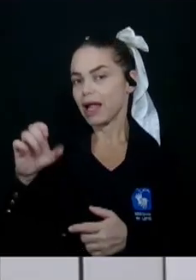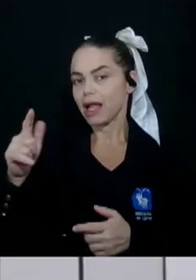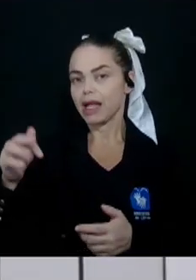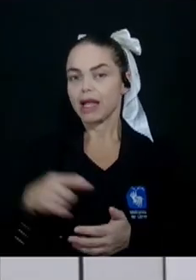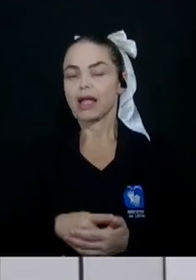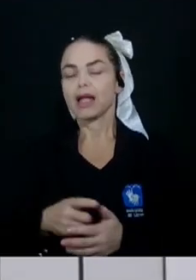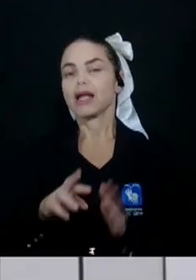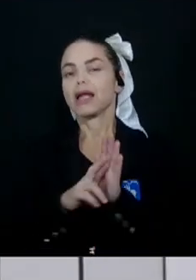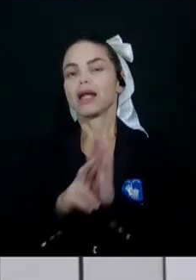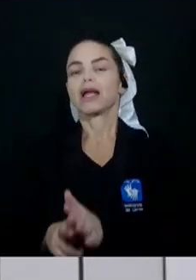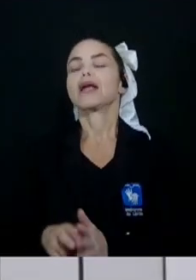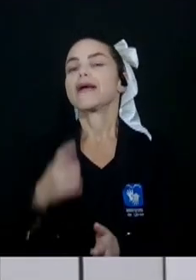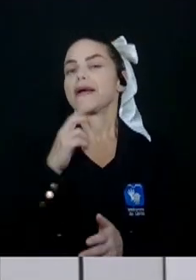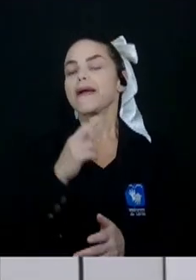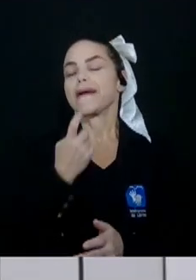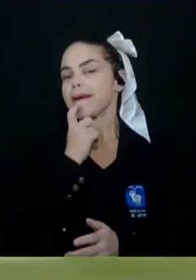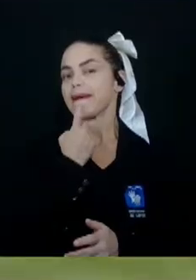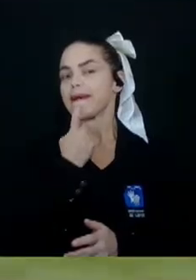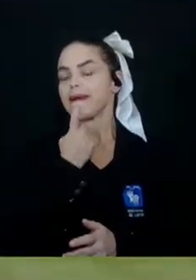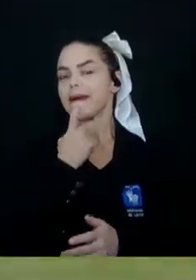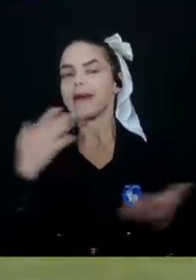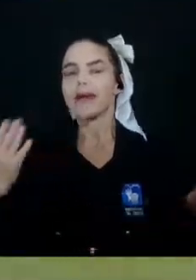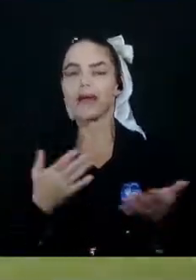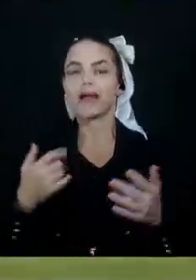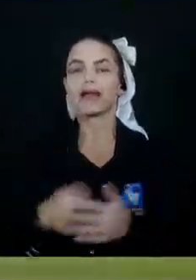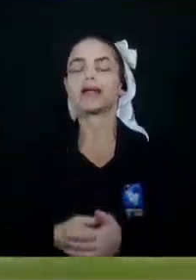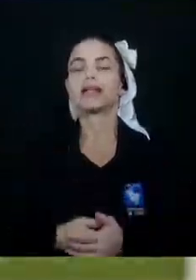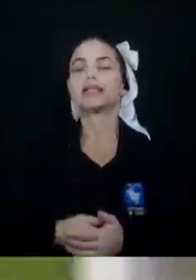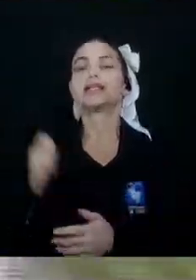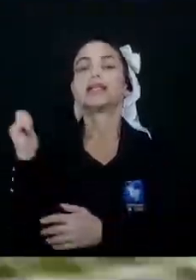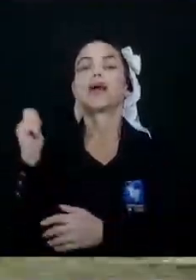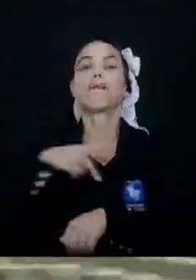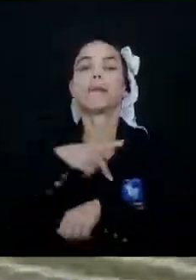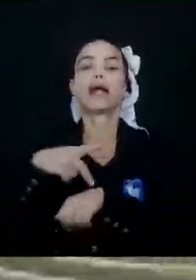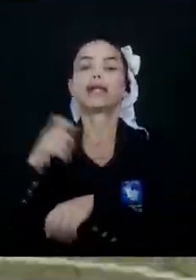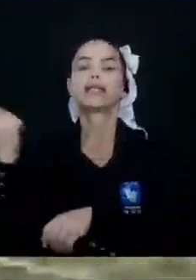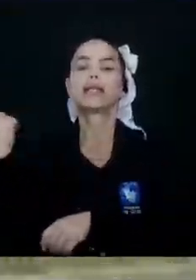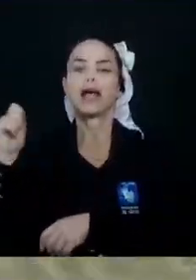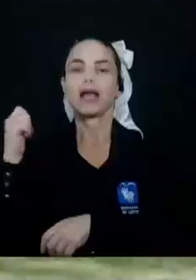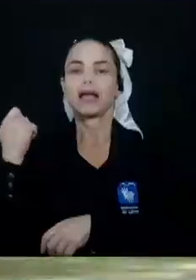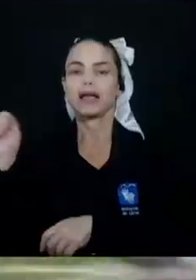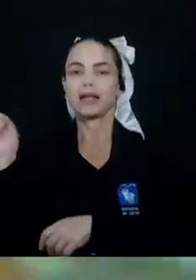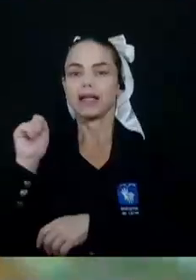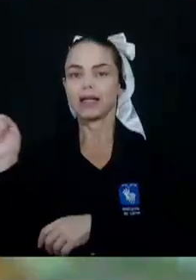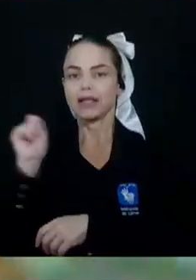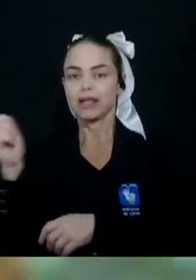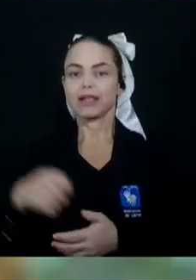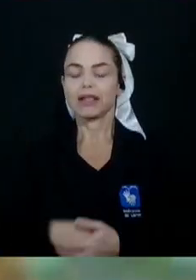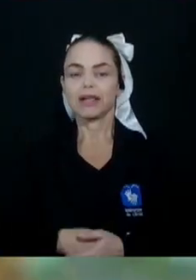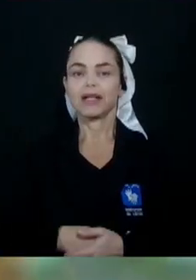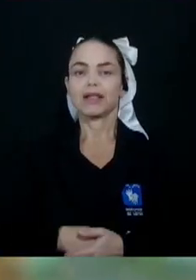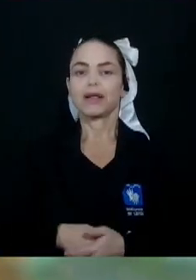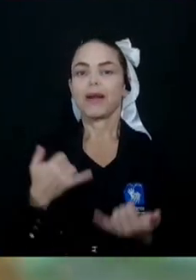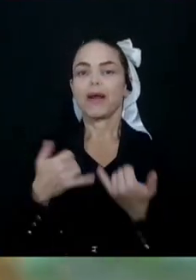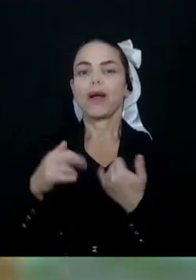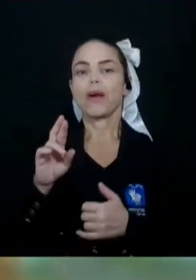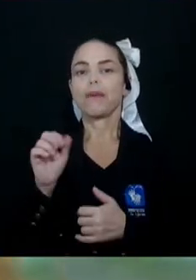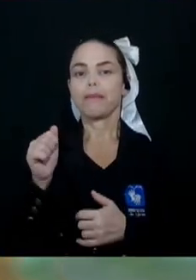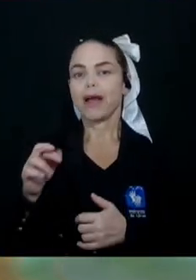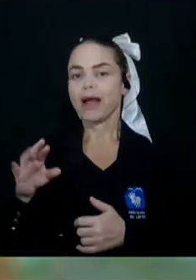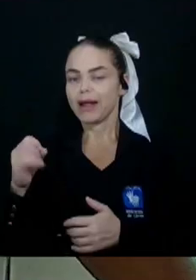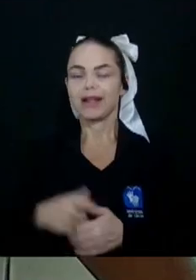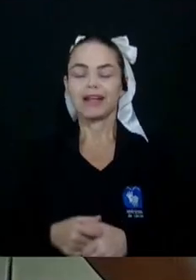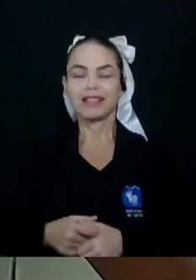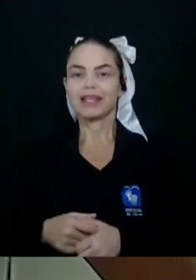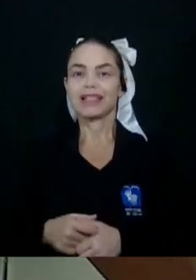será no meio do ano na Argentina. O nome dele tem a ver com o baixinho Romário, o ídolo do futebol brasileiro. Isso mesmo,